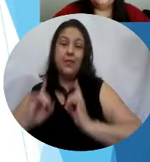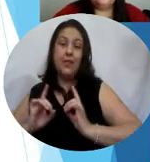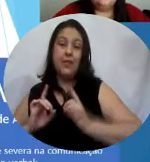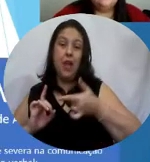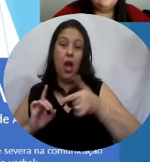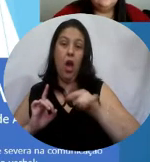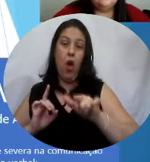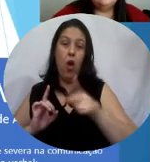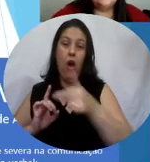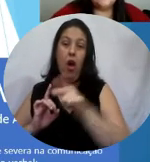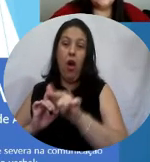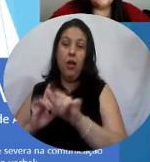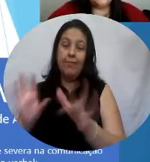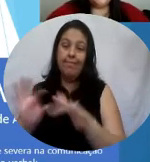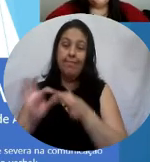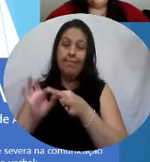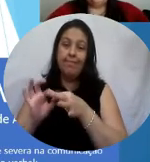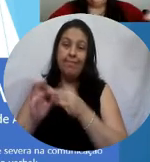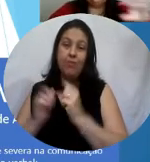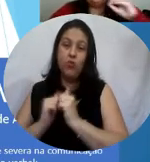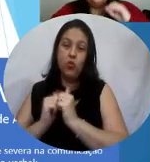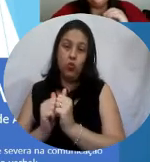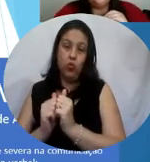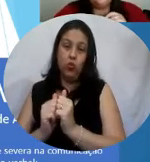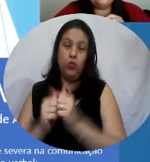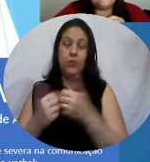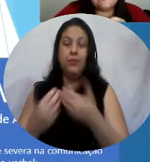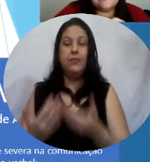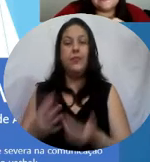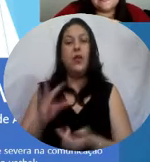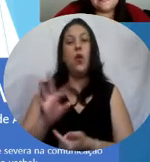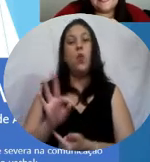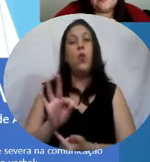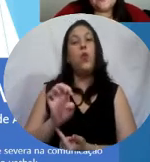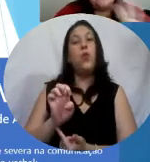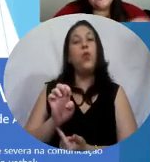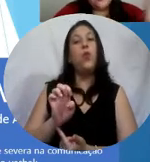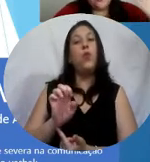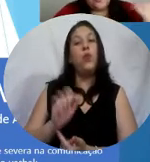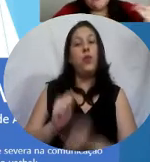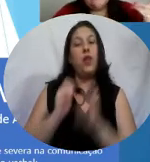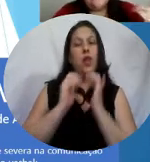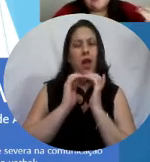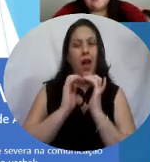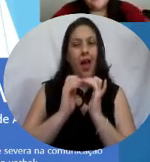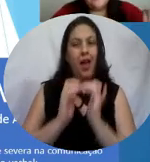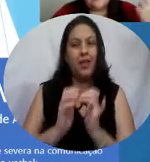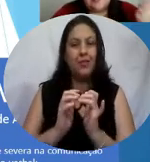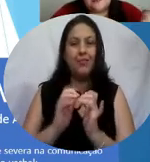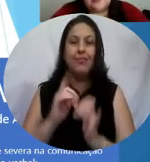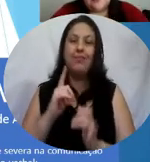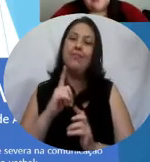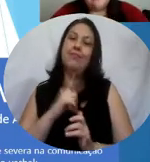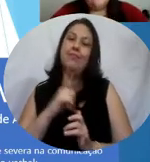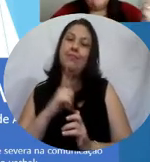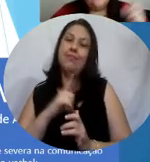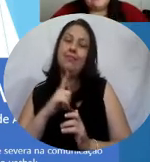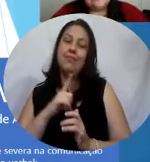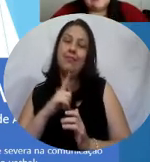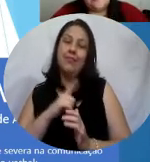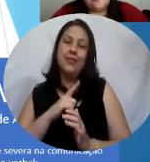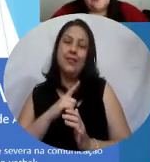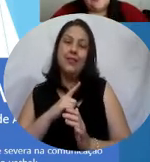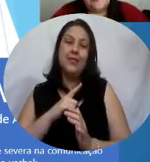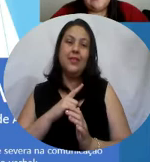certo? E aí o autismo ele é dividido em 3 níveis, de acordo também com aquele manual,